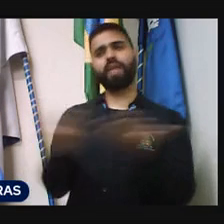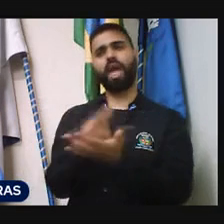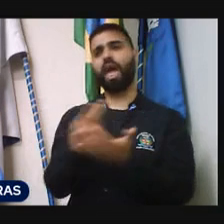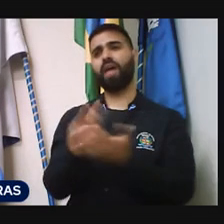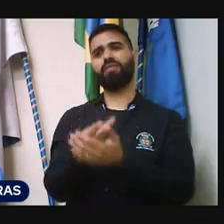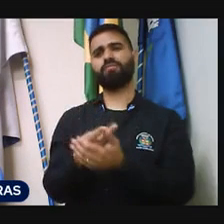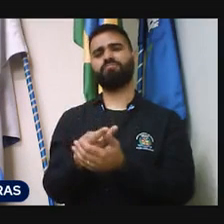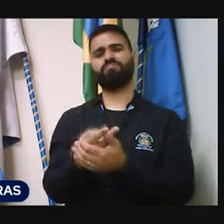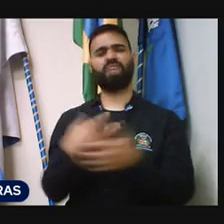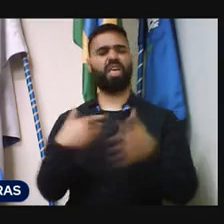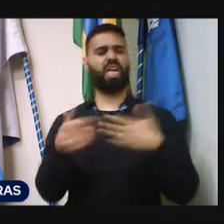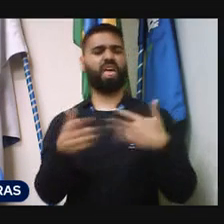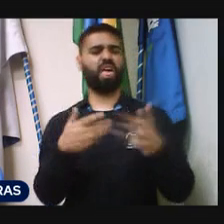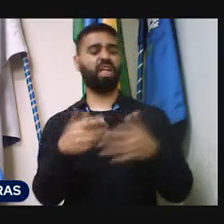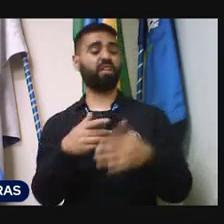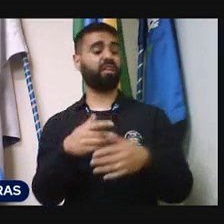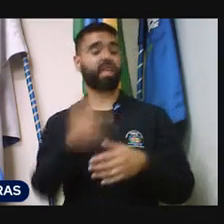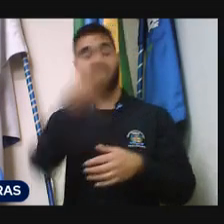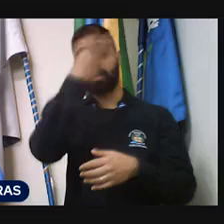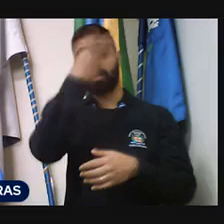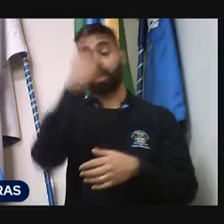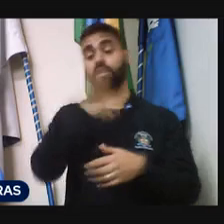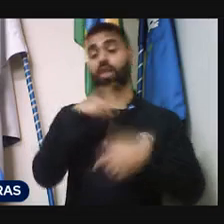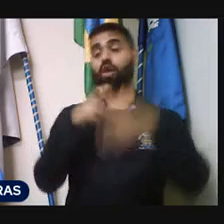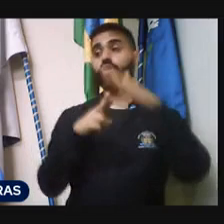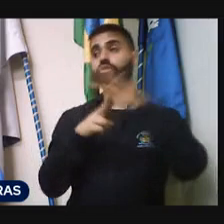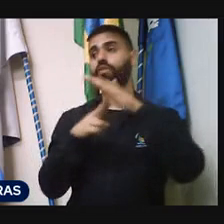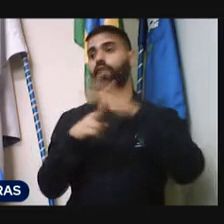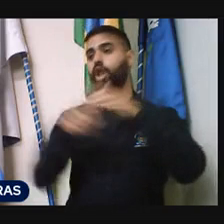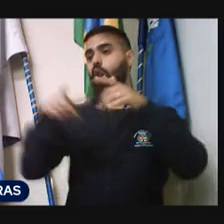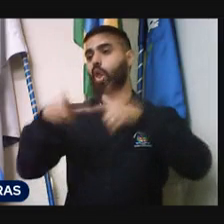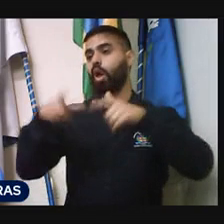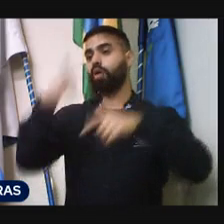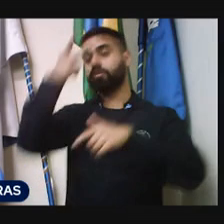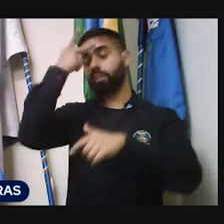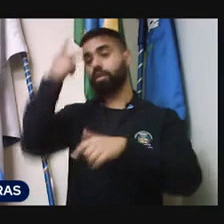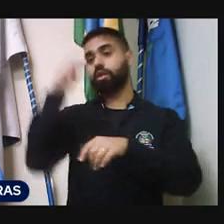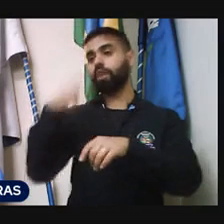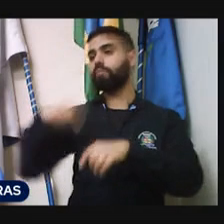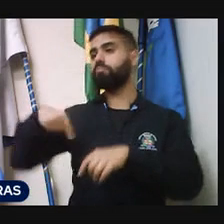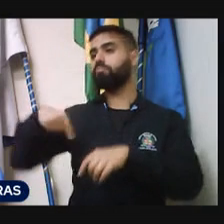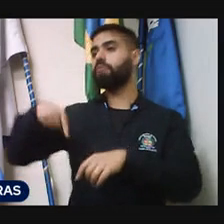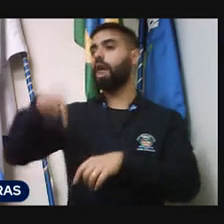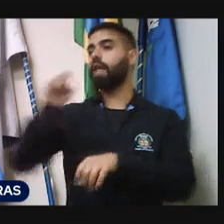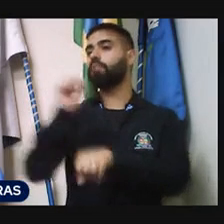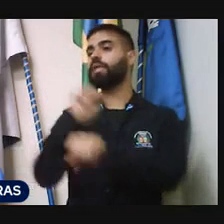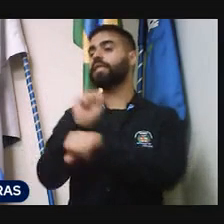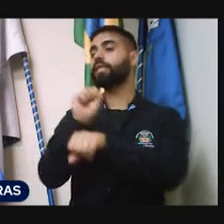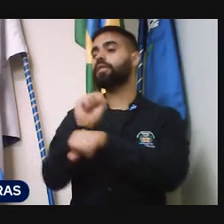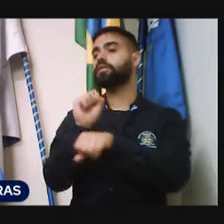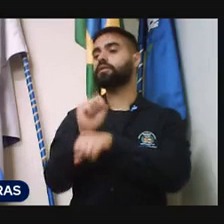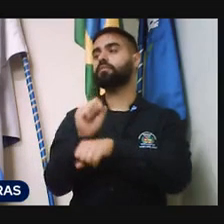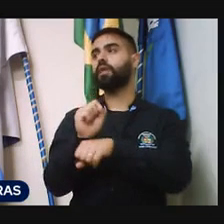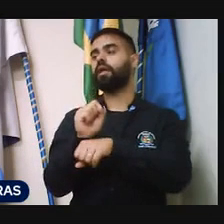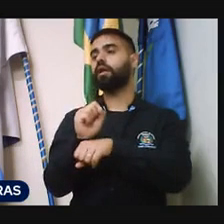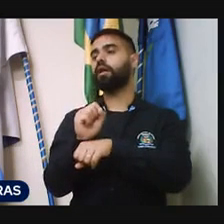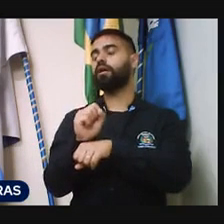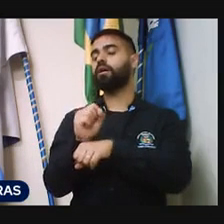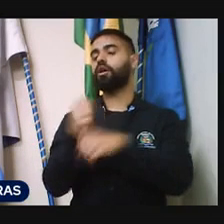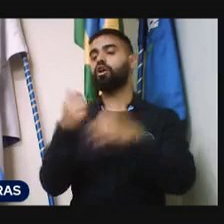ignorando a existência do terminal rodoviário local onde muitos passageiros se dirigem para aguardar